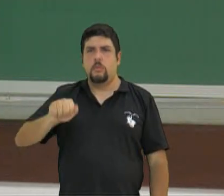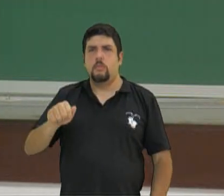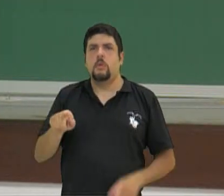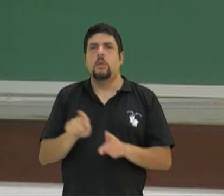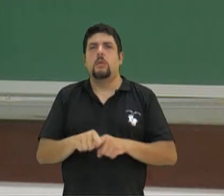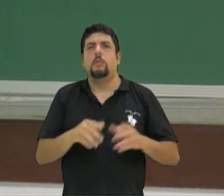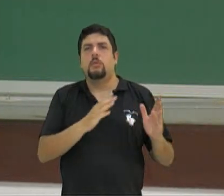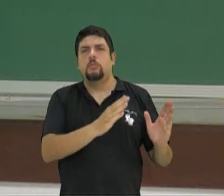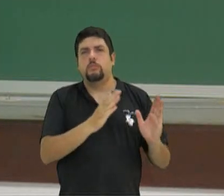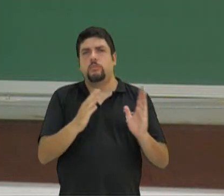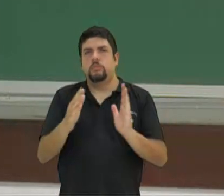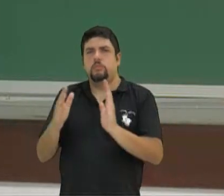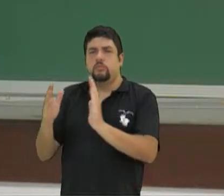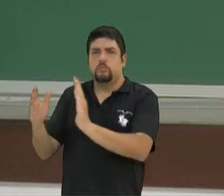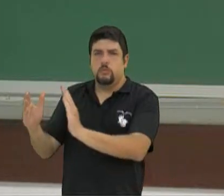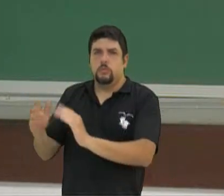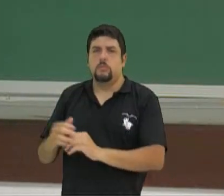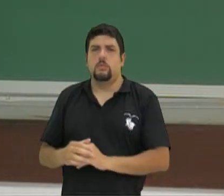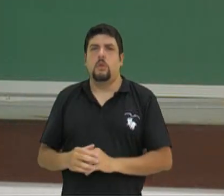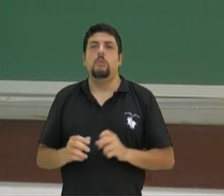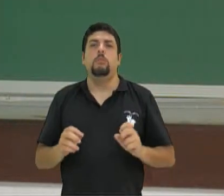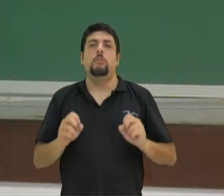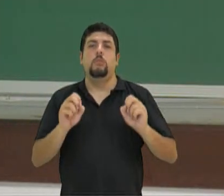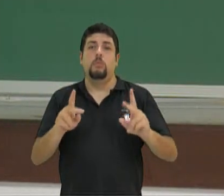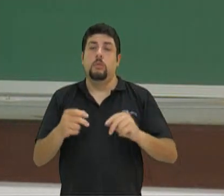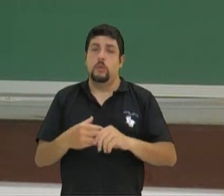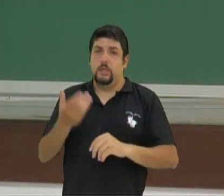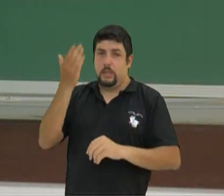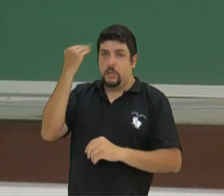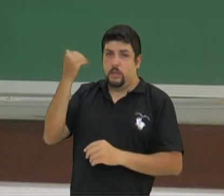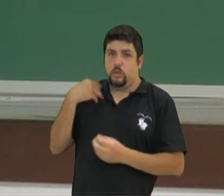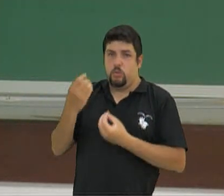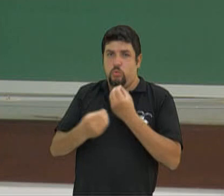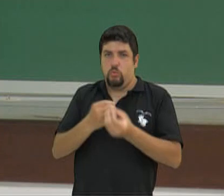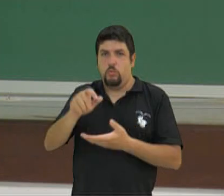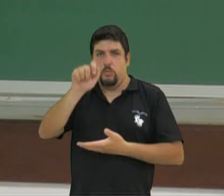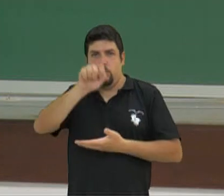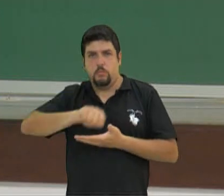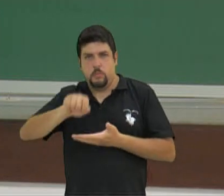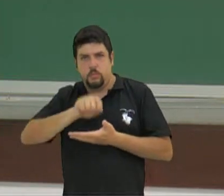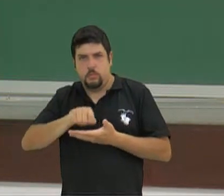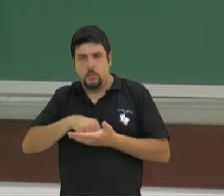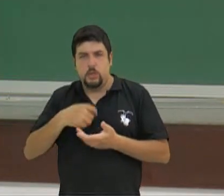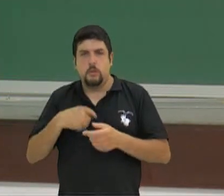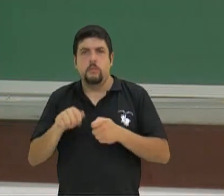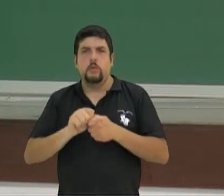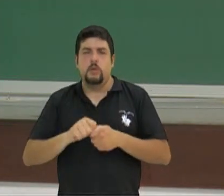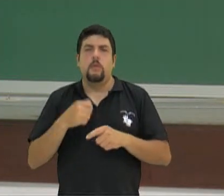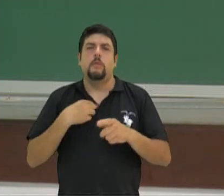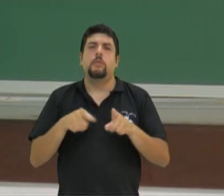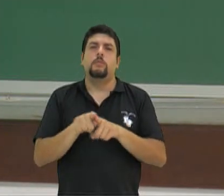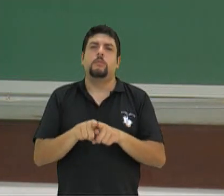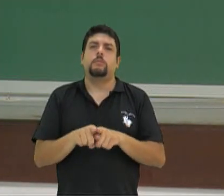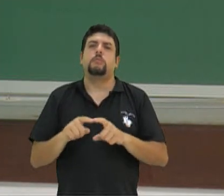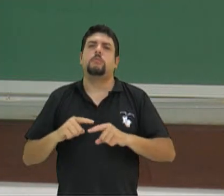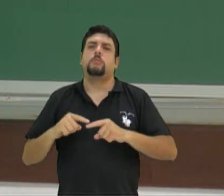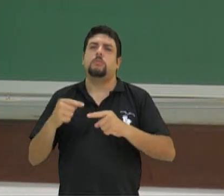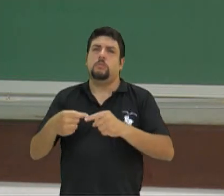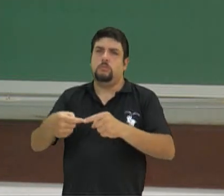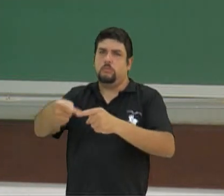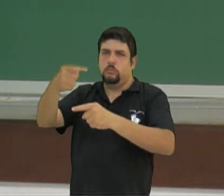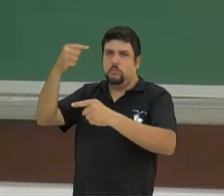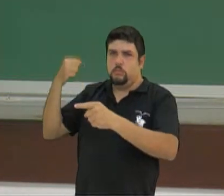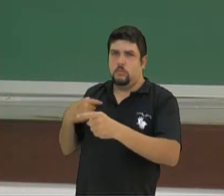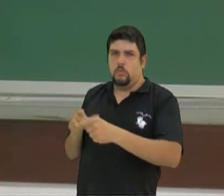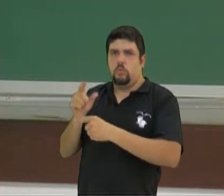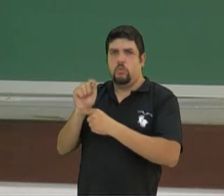cenas. Então, assim, não era como a gente vê hoje, né? Ele escrevia a cena, mostrava como é que fazia. A gente tem outra coisa que já surgiu um pouquinho antes,